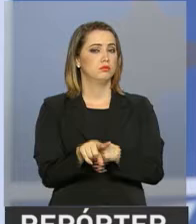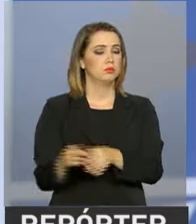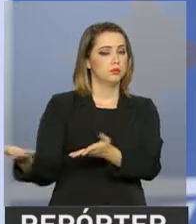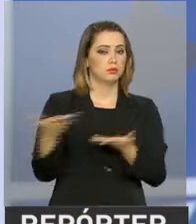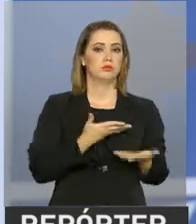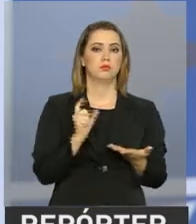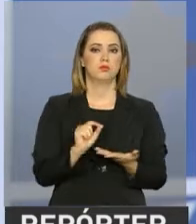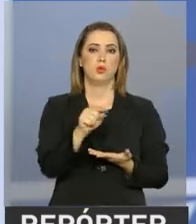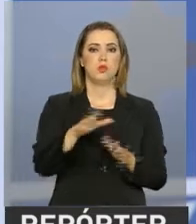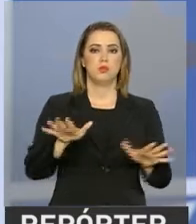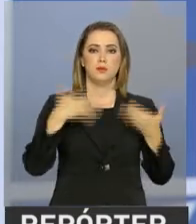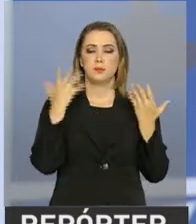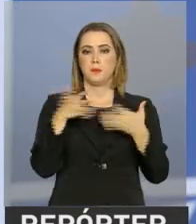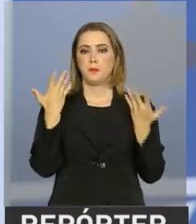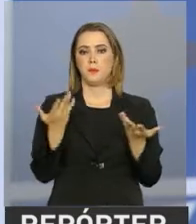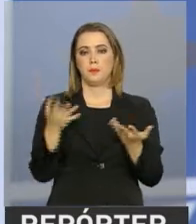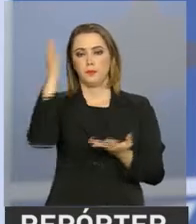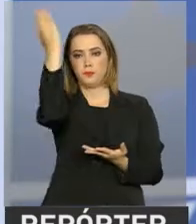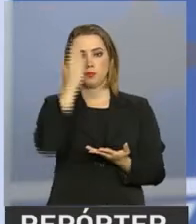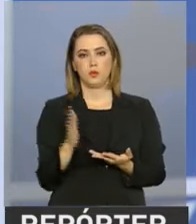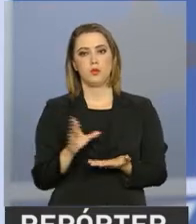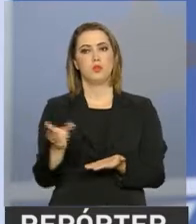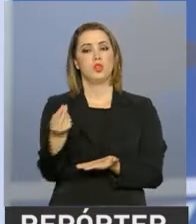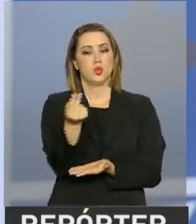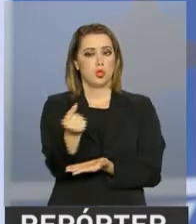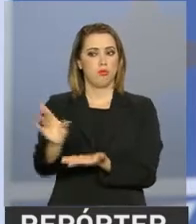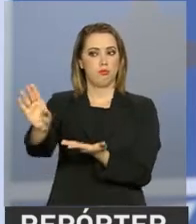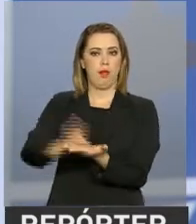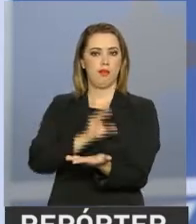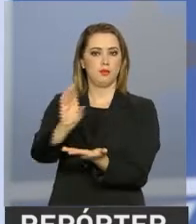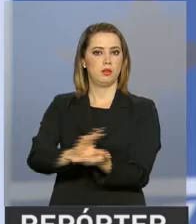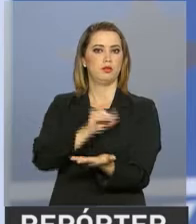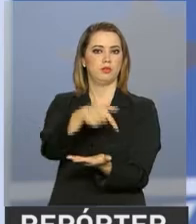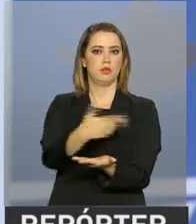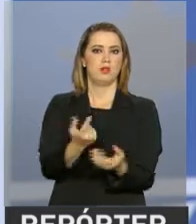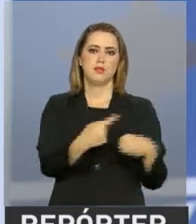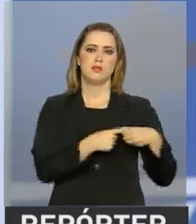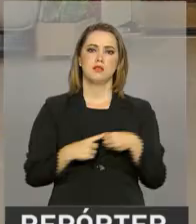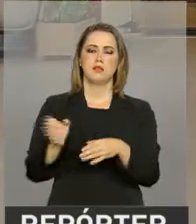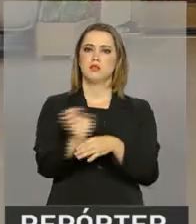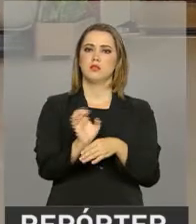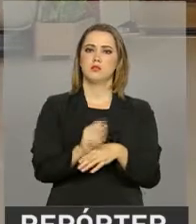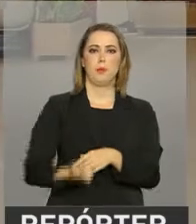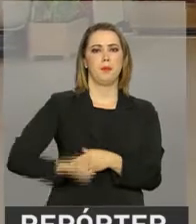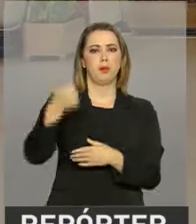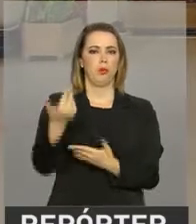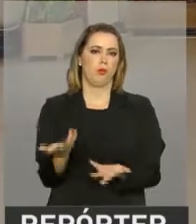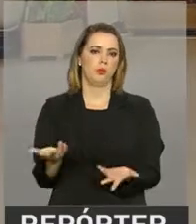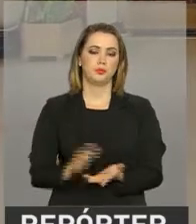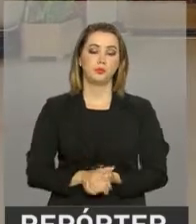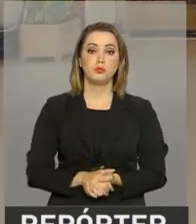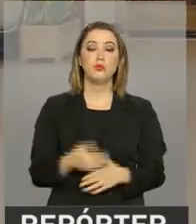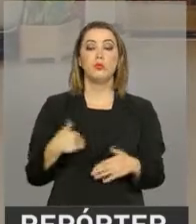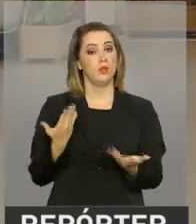no verão é para o brasil recursos que colocam a cidade sair os municípios azul e para continuar o crescimento